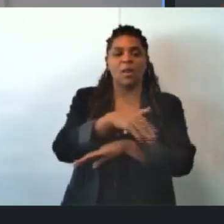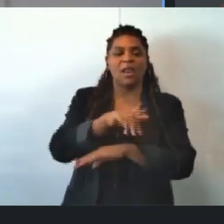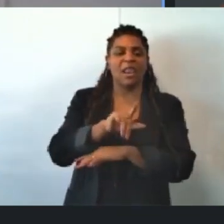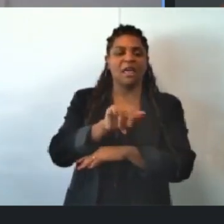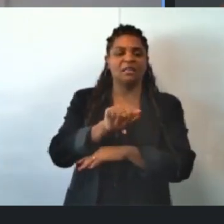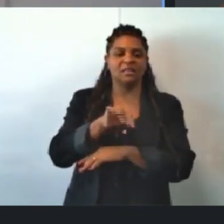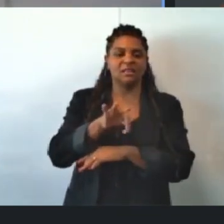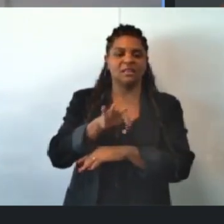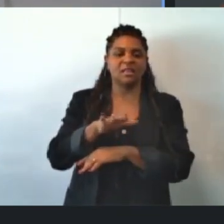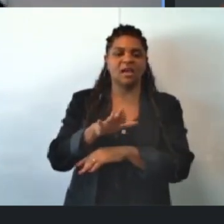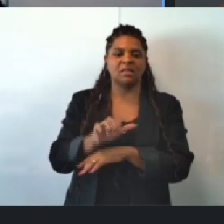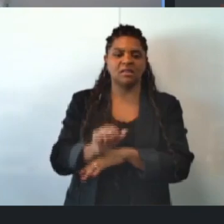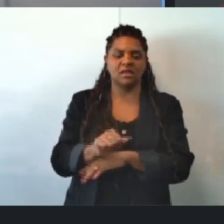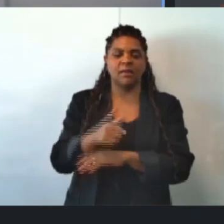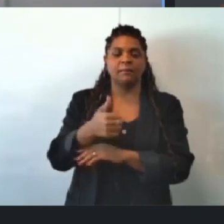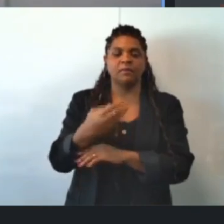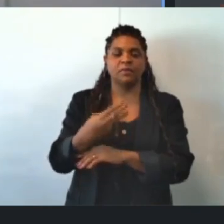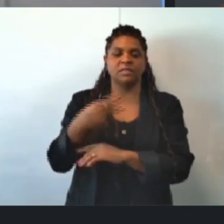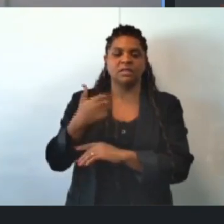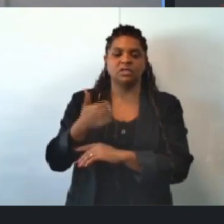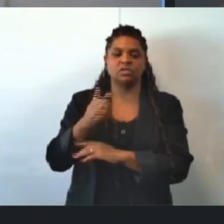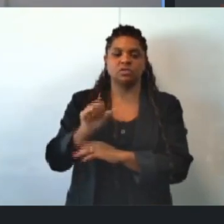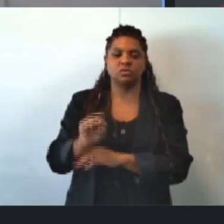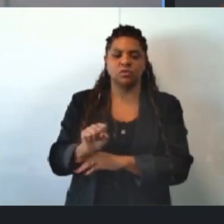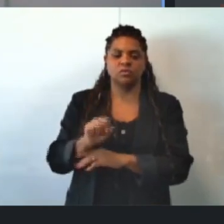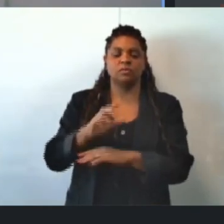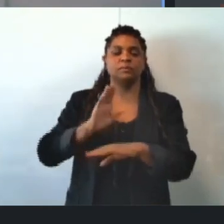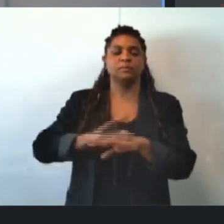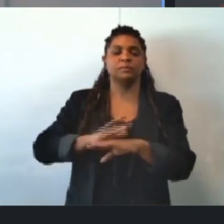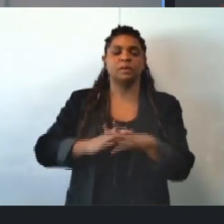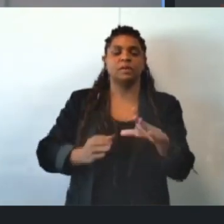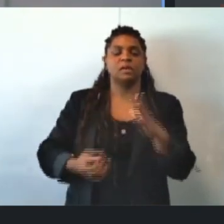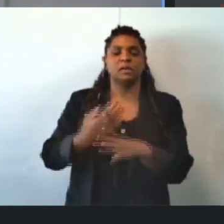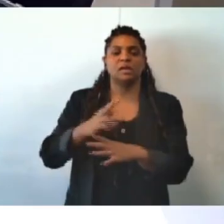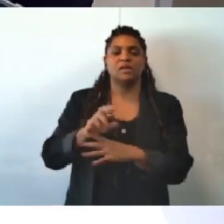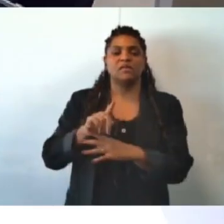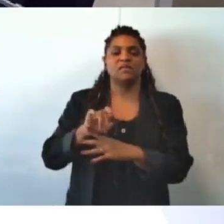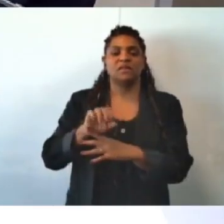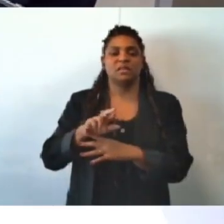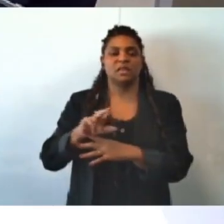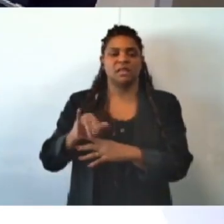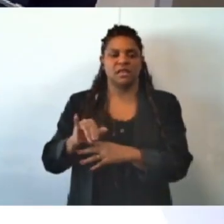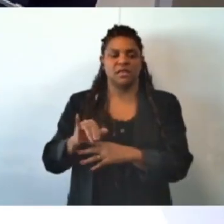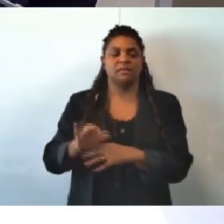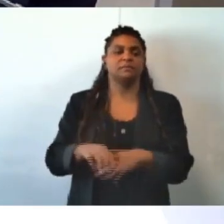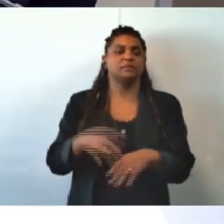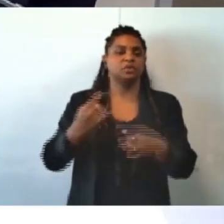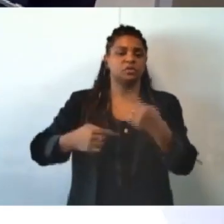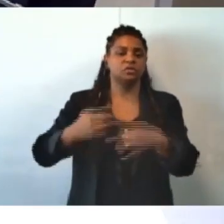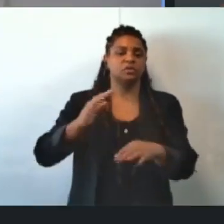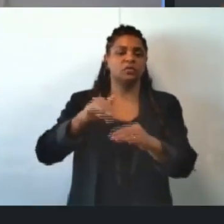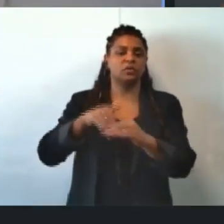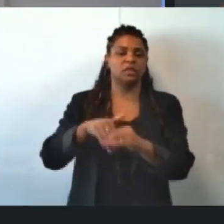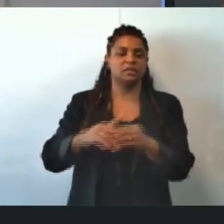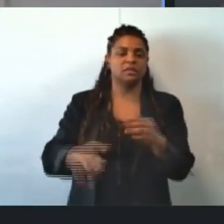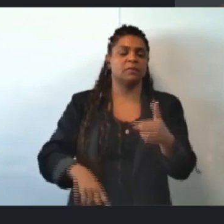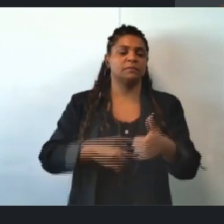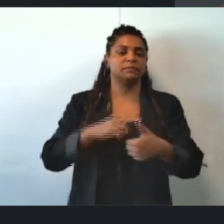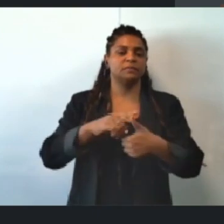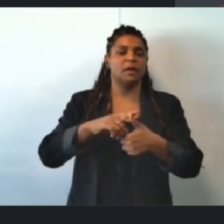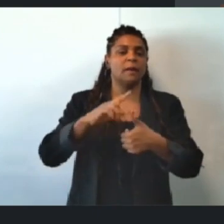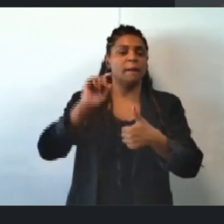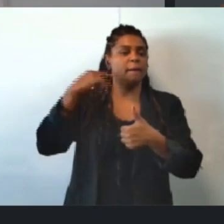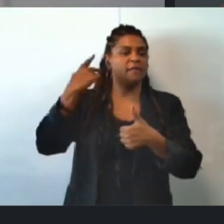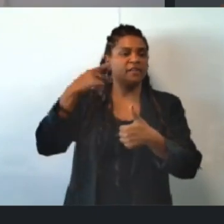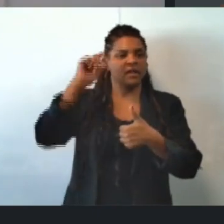Autoria, vereador Vanderlei Porto. Em discussão. Em votação, com voto, vereador Preto. De acordo. Yutin CGE. De